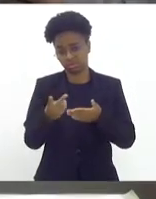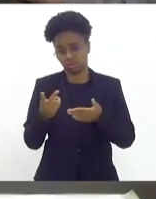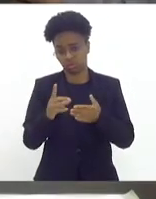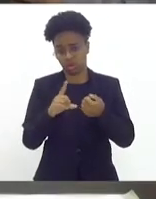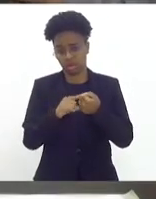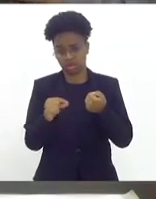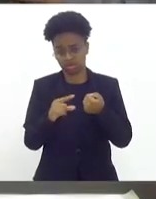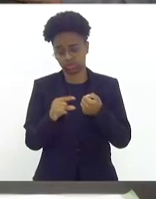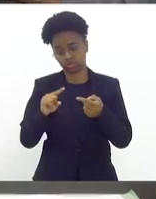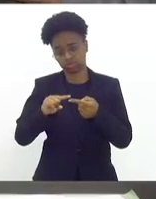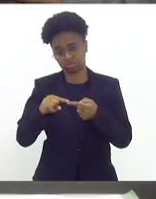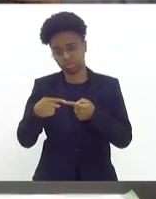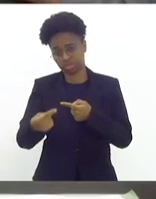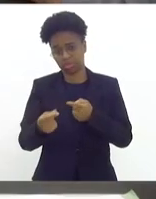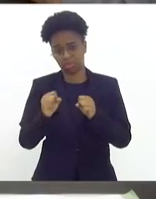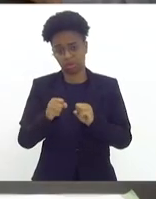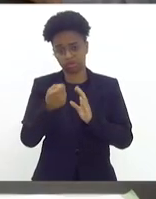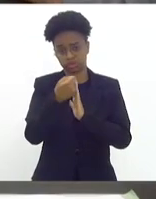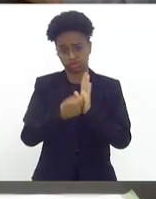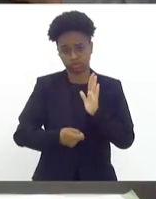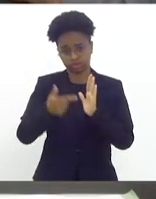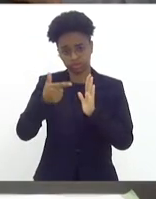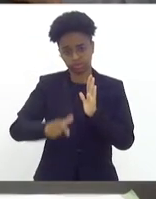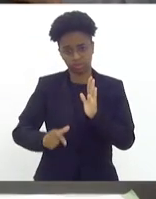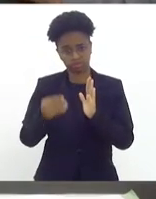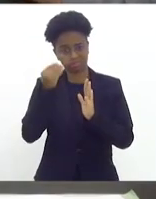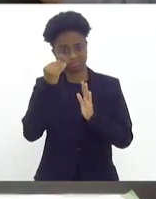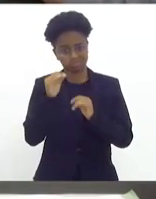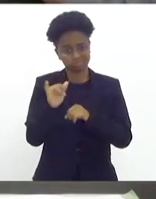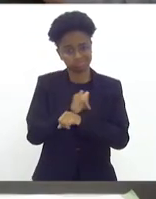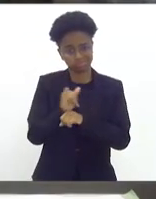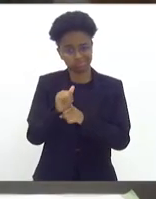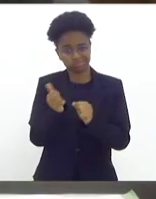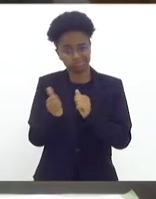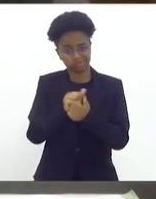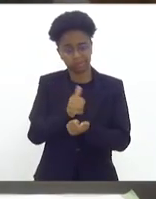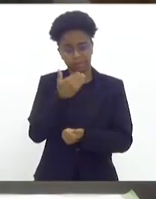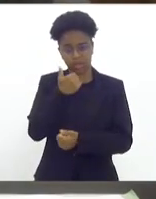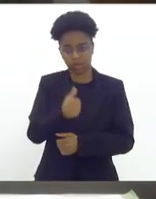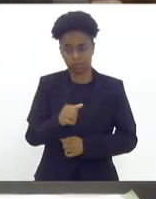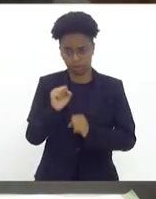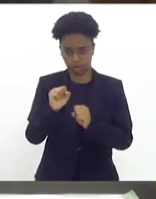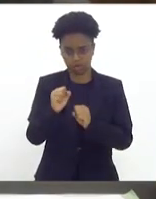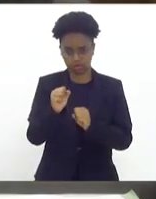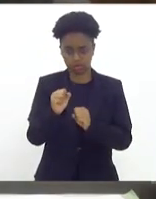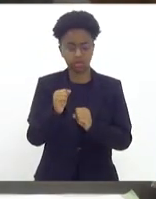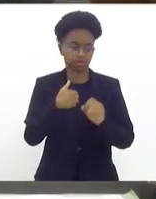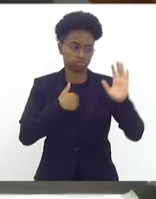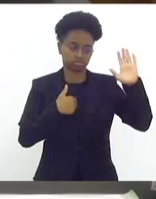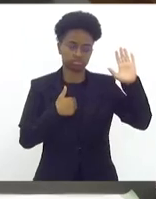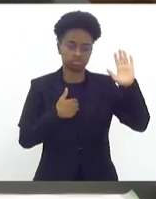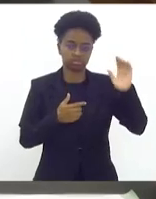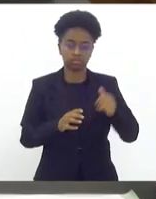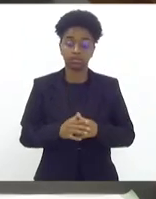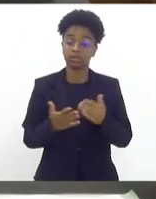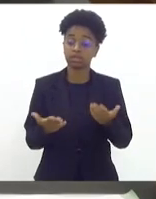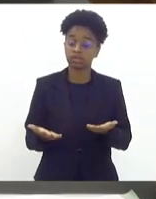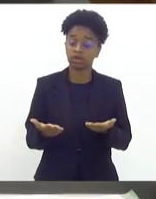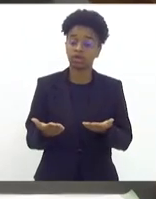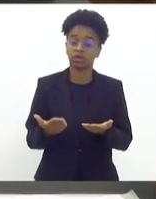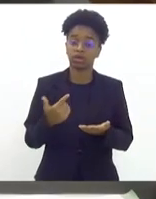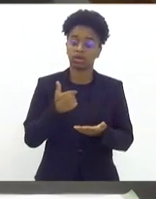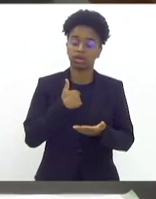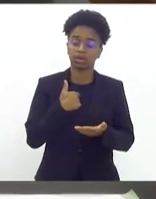e, eventualmente, até reescrever de uma forma mais adequada. Pode fazer? Posso. Então,